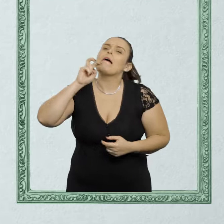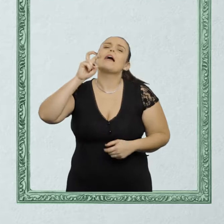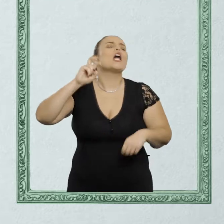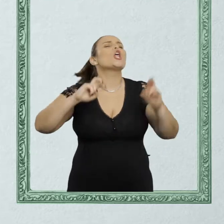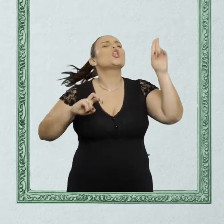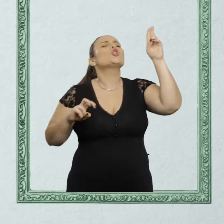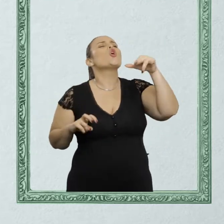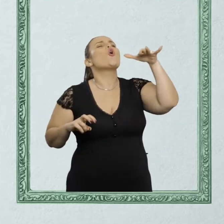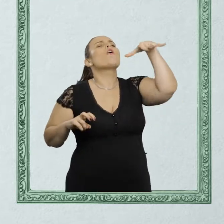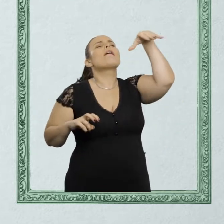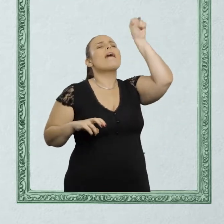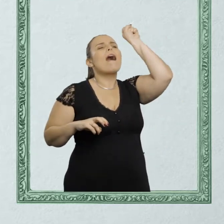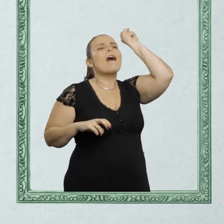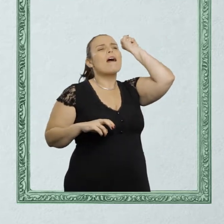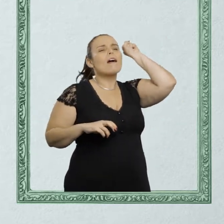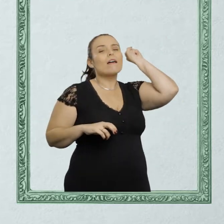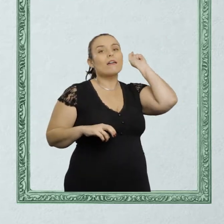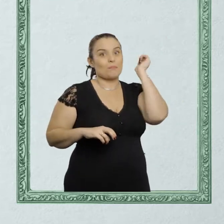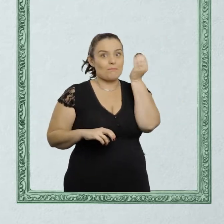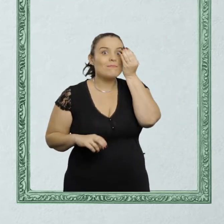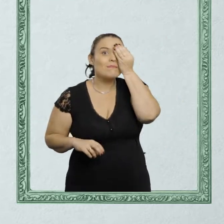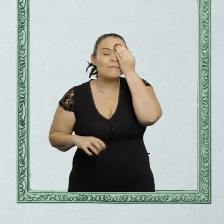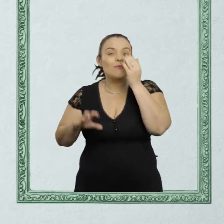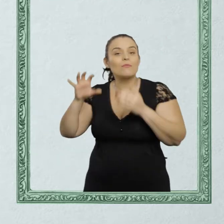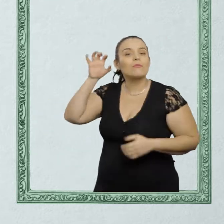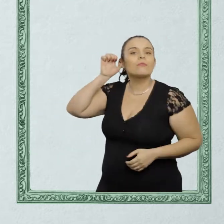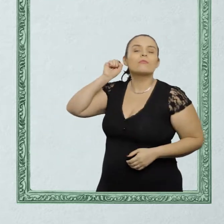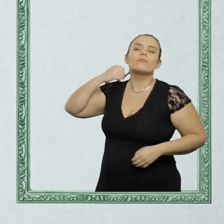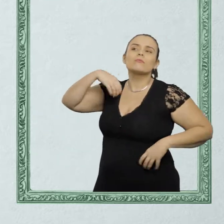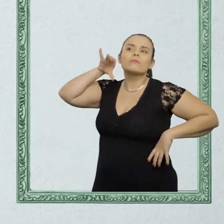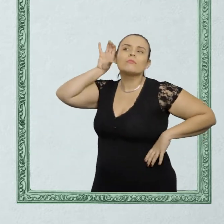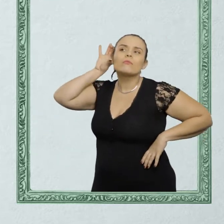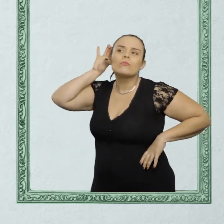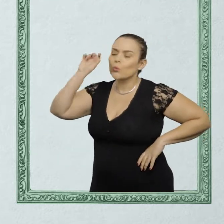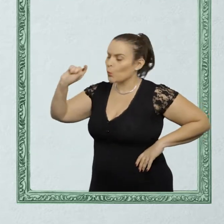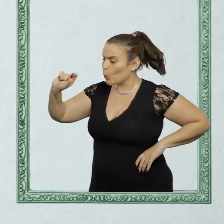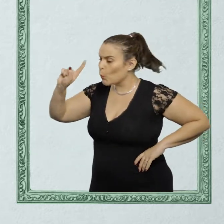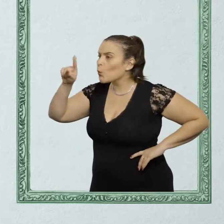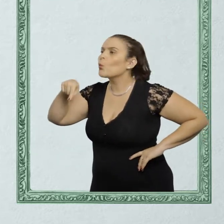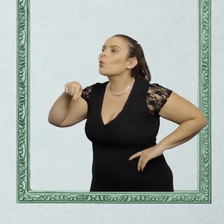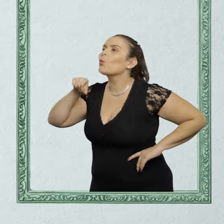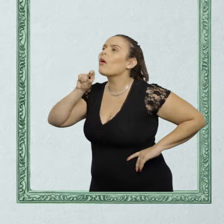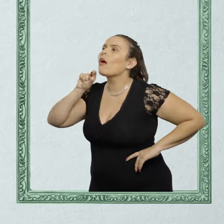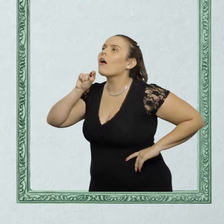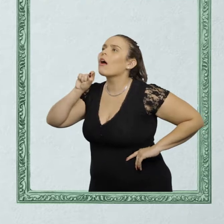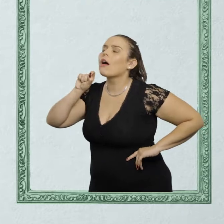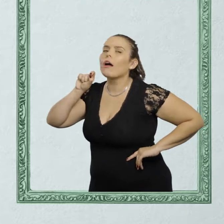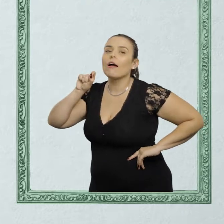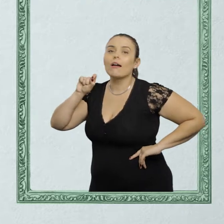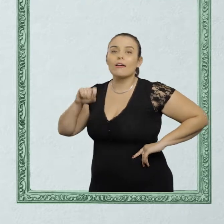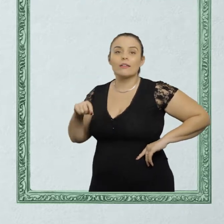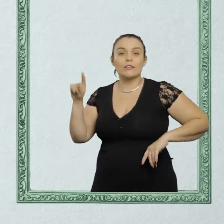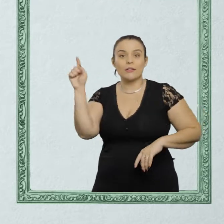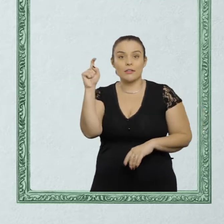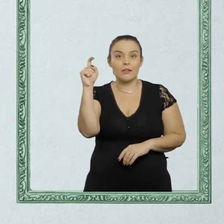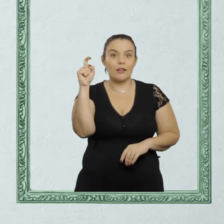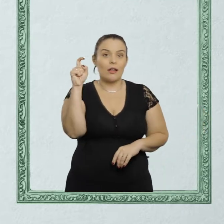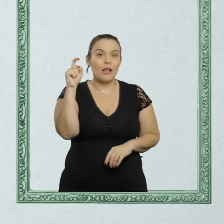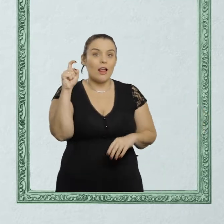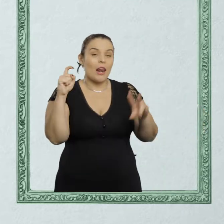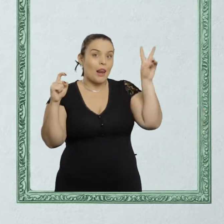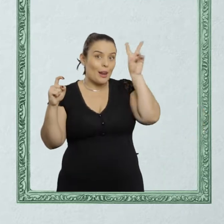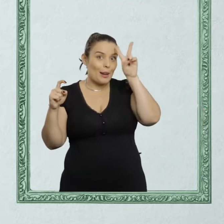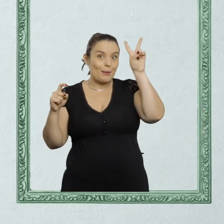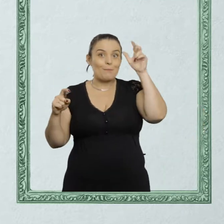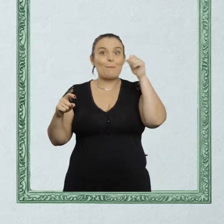gritou: Nunca! Os piratas ouviram e disseram: O que foi isso? Capitão